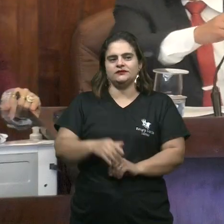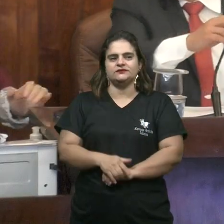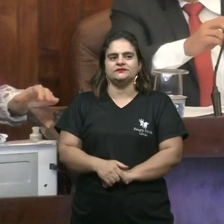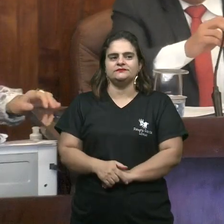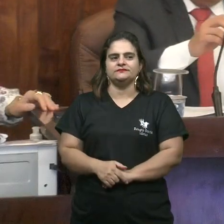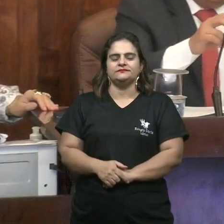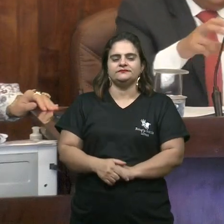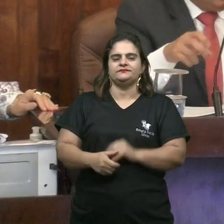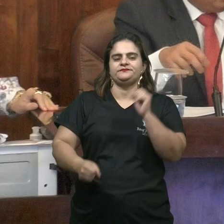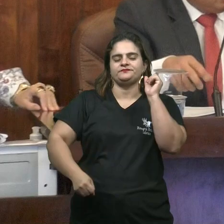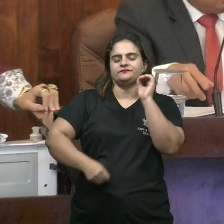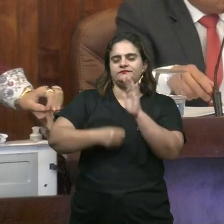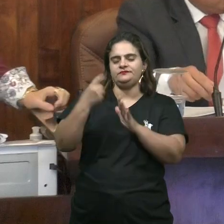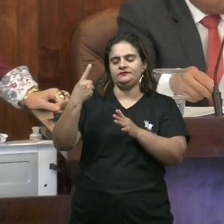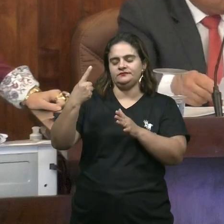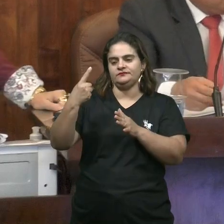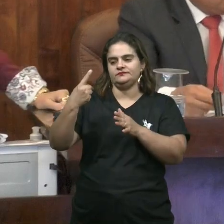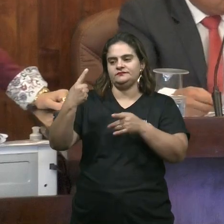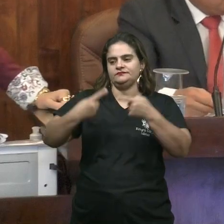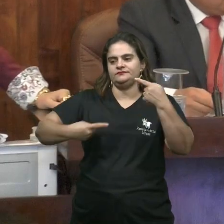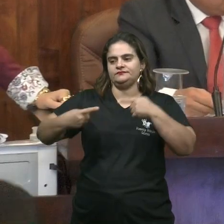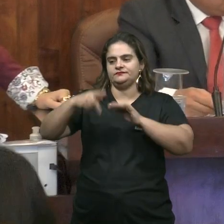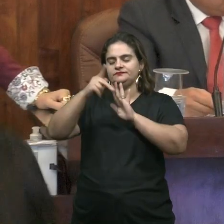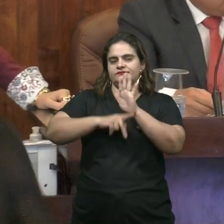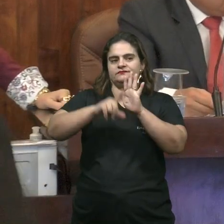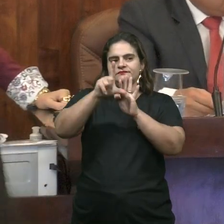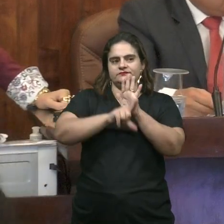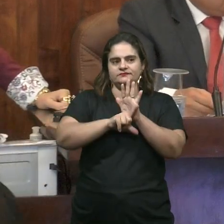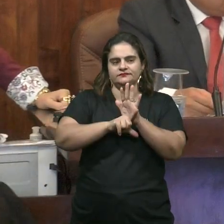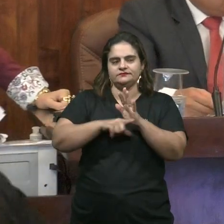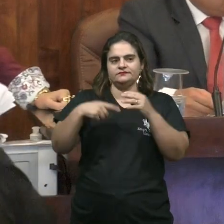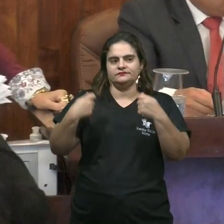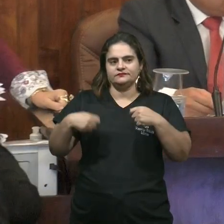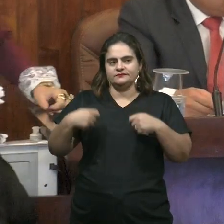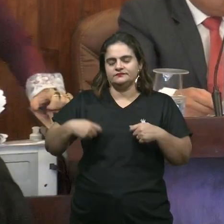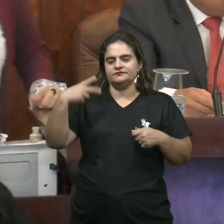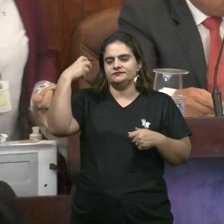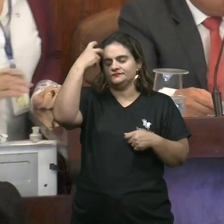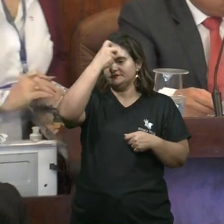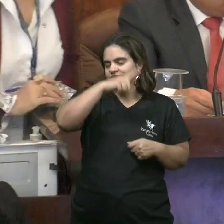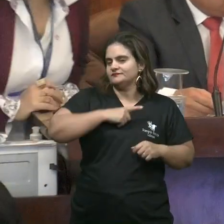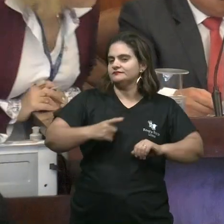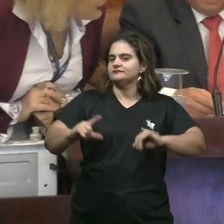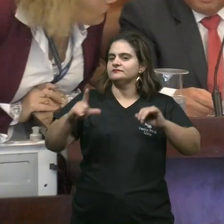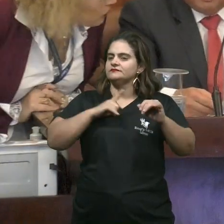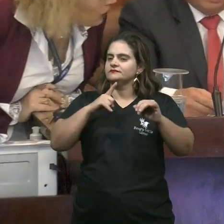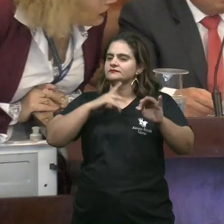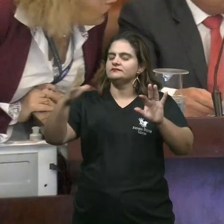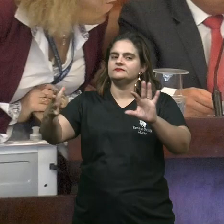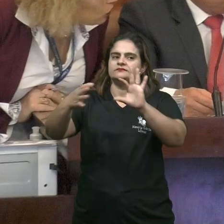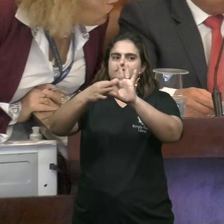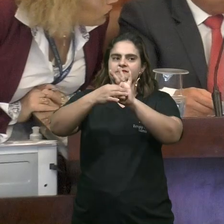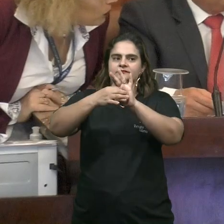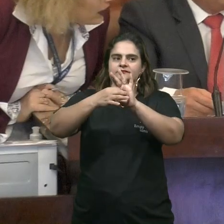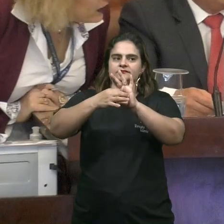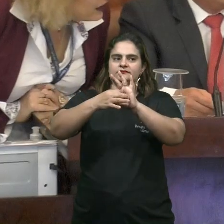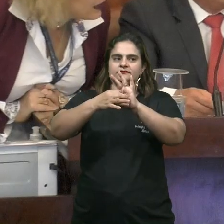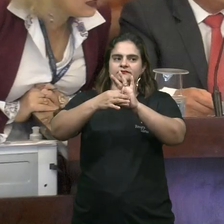Primeira discussão do projeto de lei 837-2004 da Prefeitura Municipal, autorizando a Prefeitura de uma lida celebrar o convênio em questão